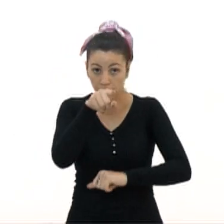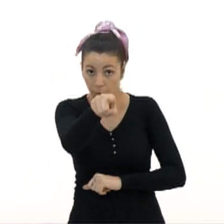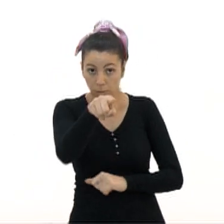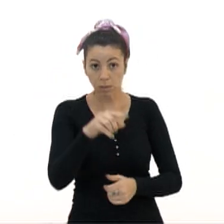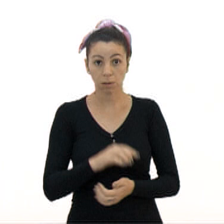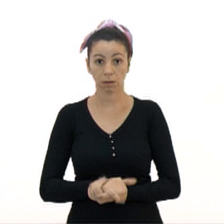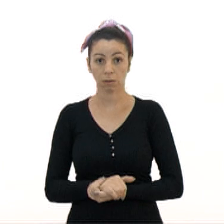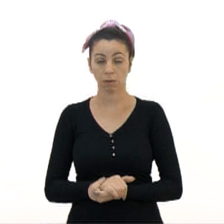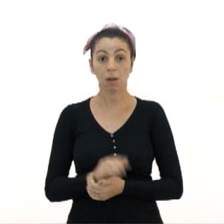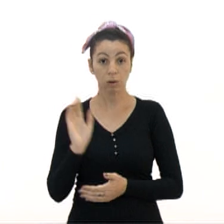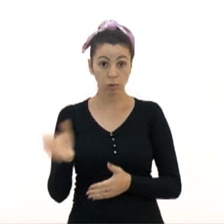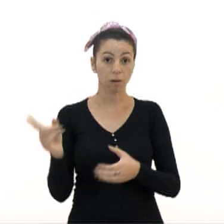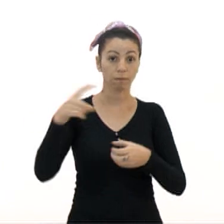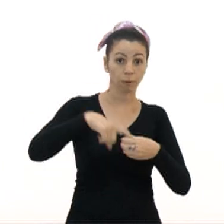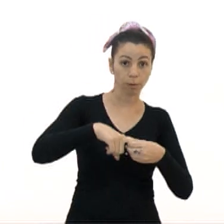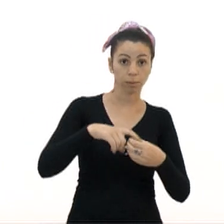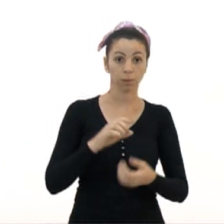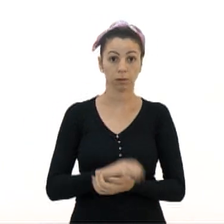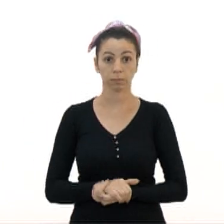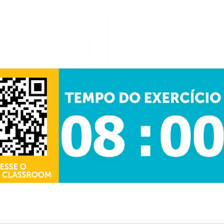fazer. A gente já volta.